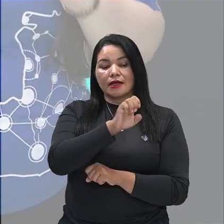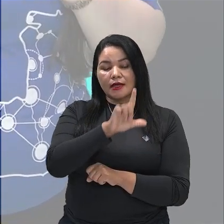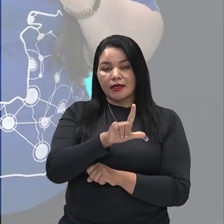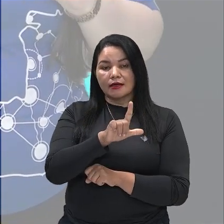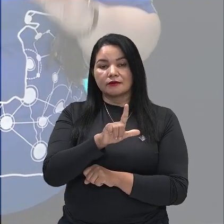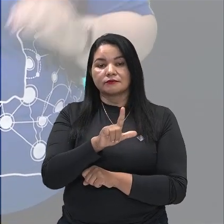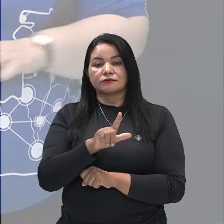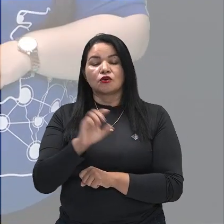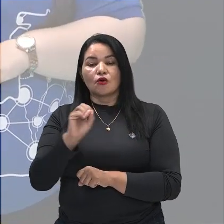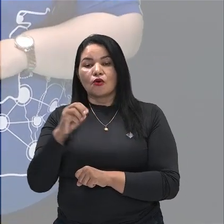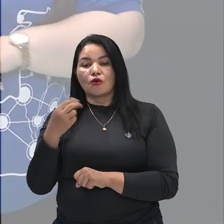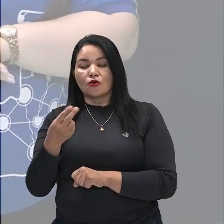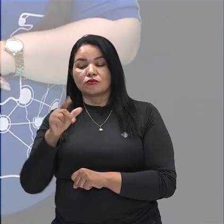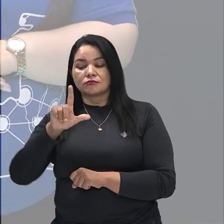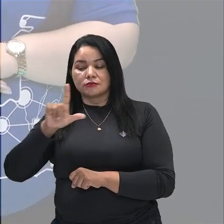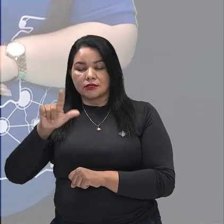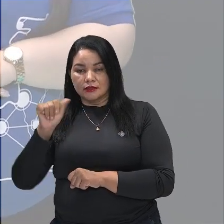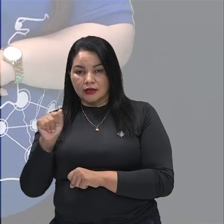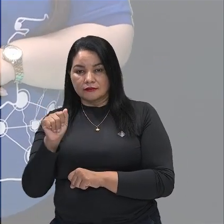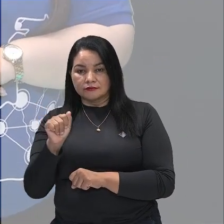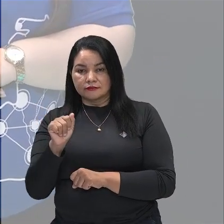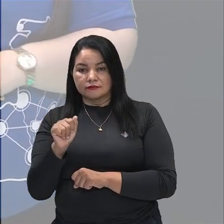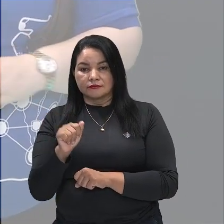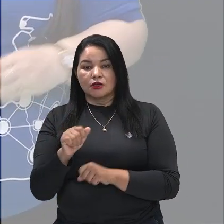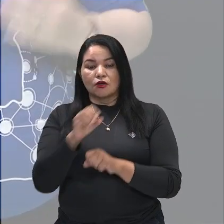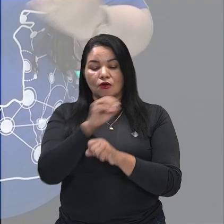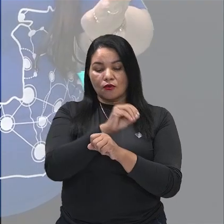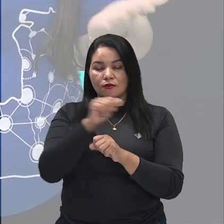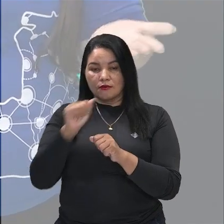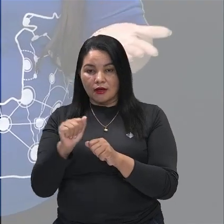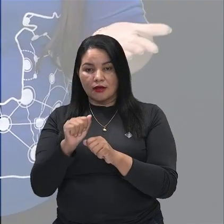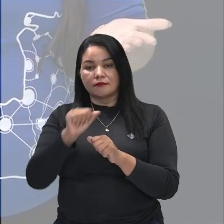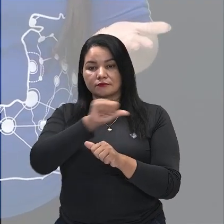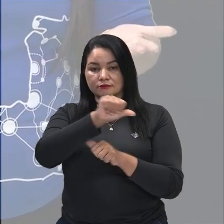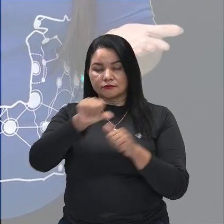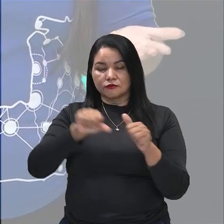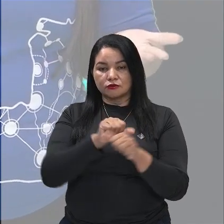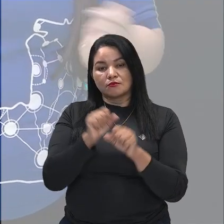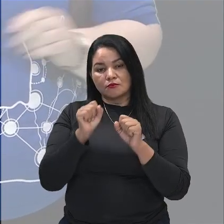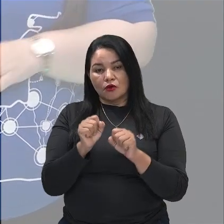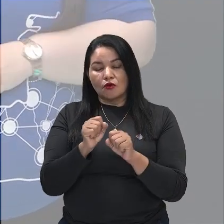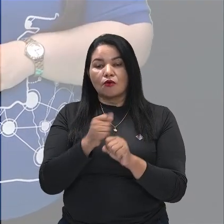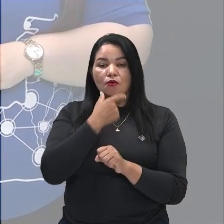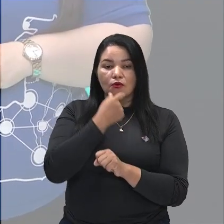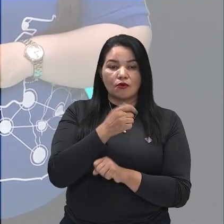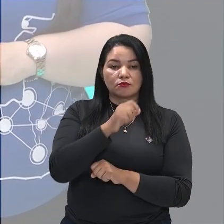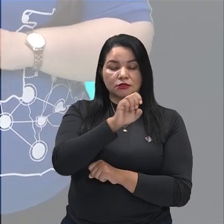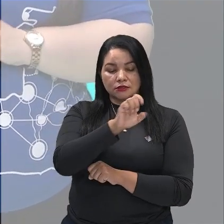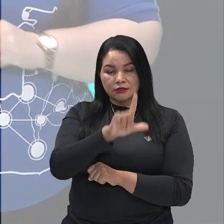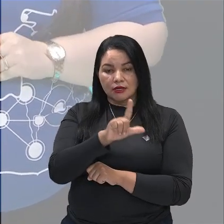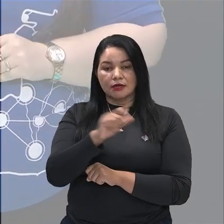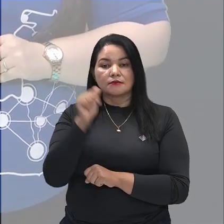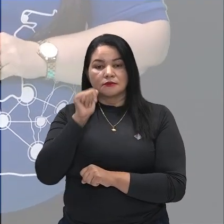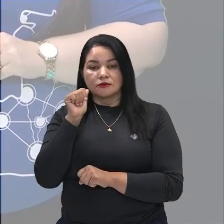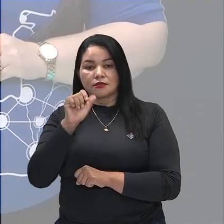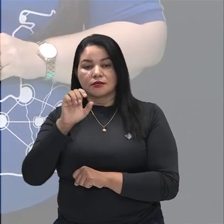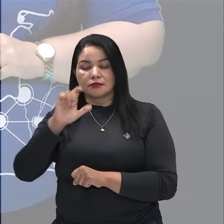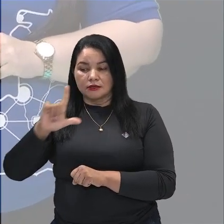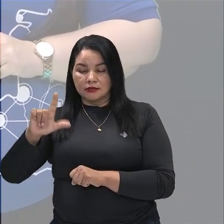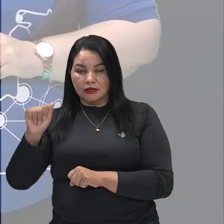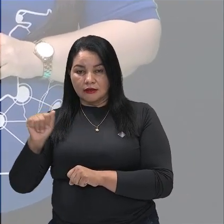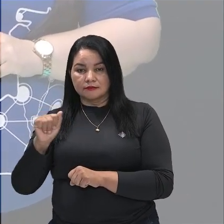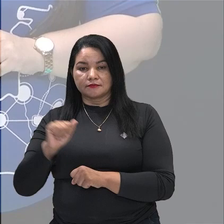O que vai mudar aqui está sendo o meu artigo, que vai dizer ele masculino e la feminino. Temos a palavra